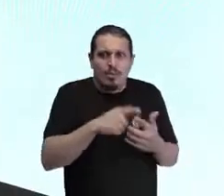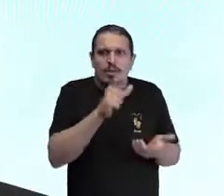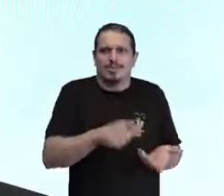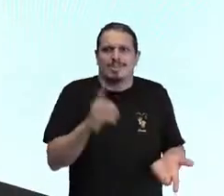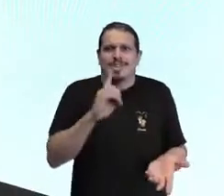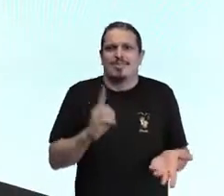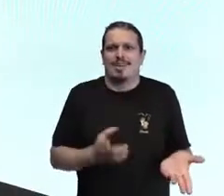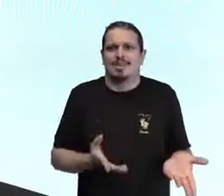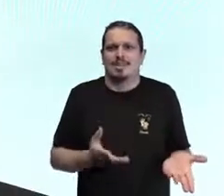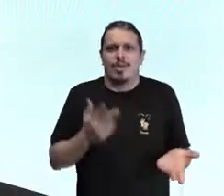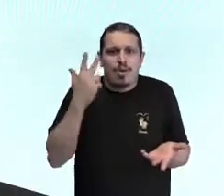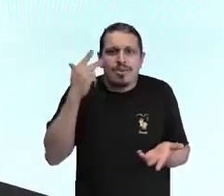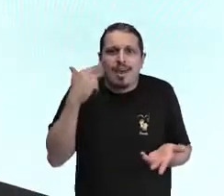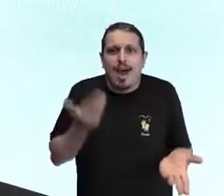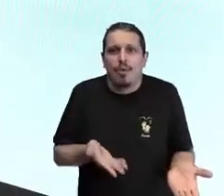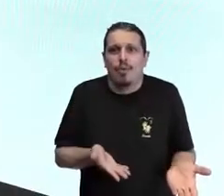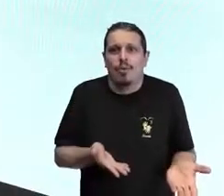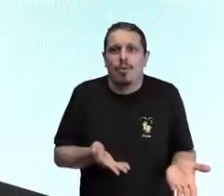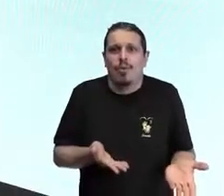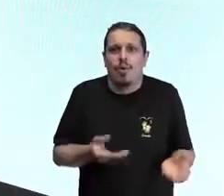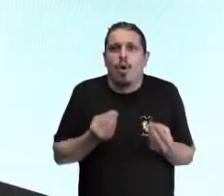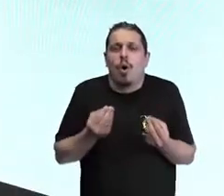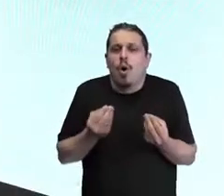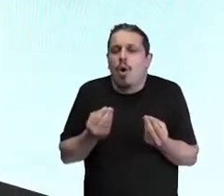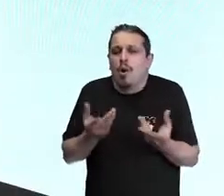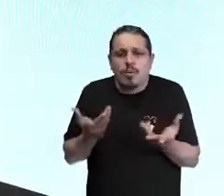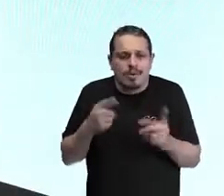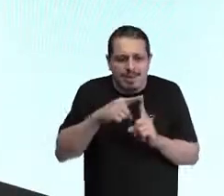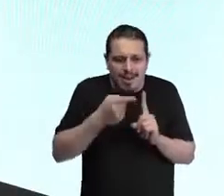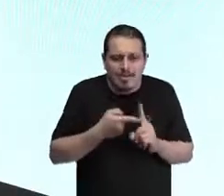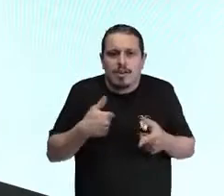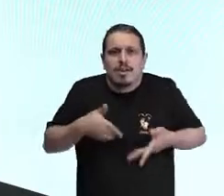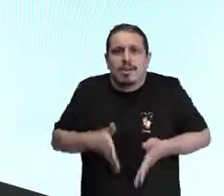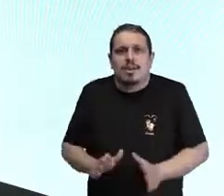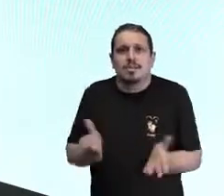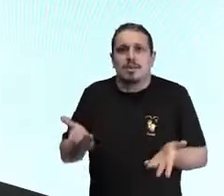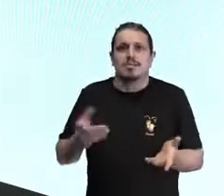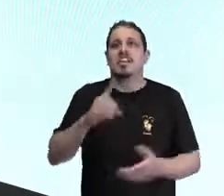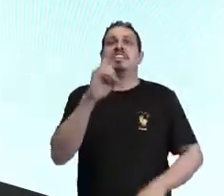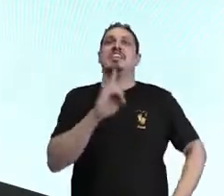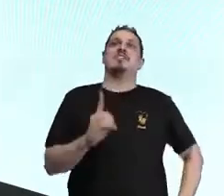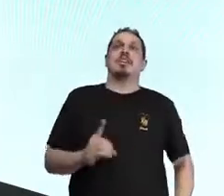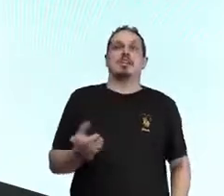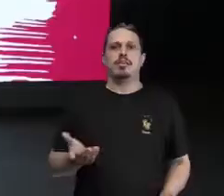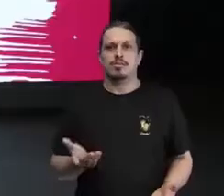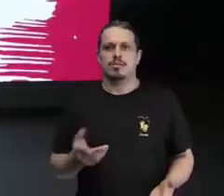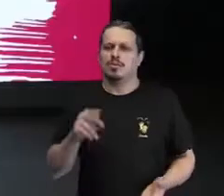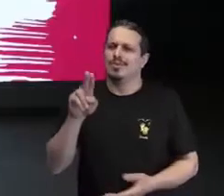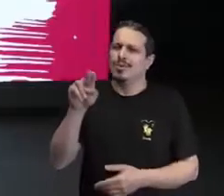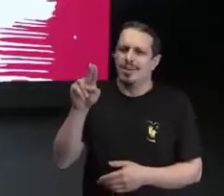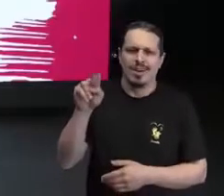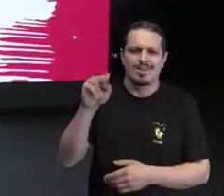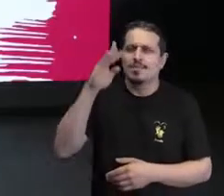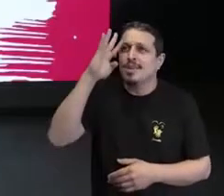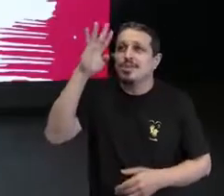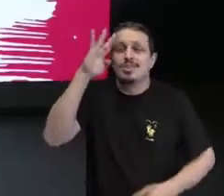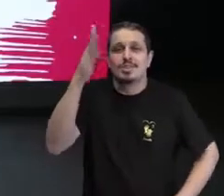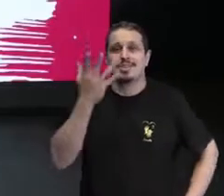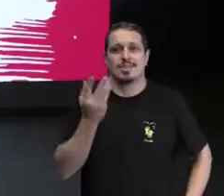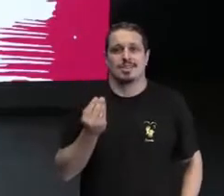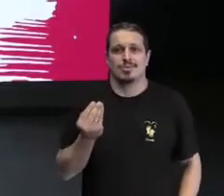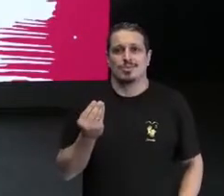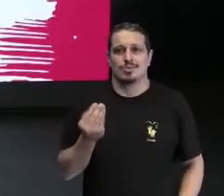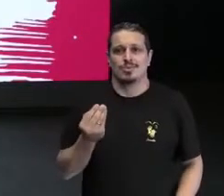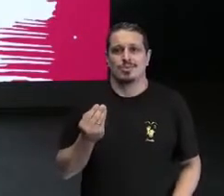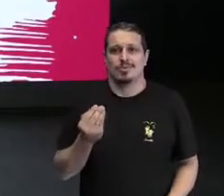normal? Como é que eu ia engravidar e pensar, pode vir uma criança com deficiência? Mas nunca. Então foi um sofrimento muito profundo para